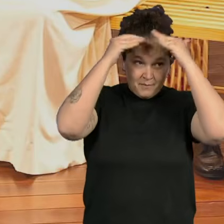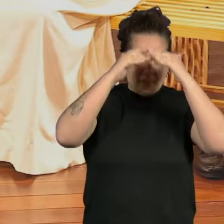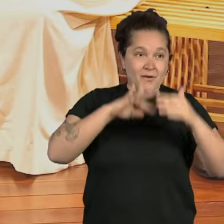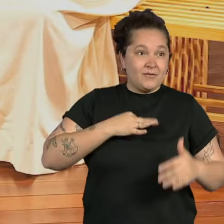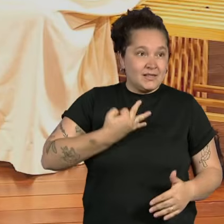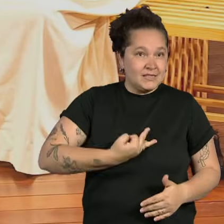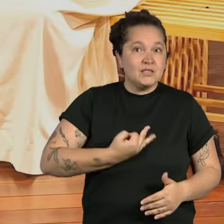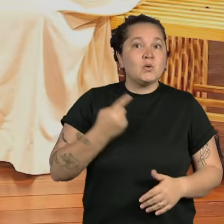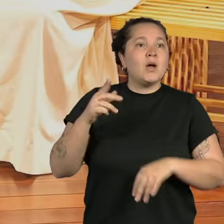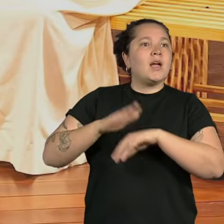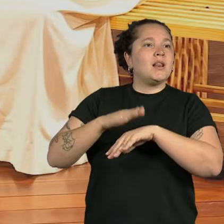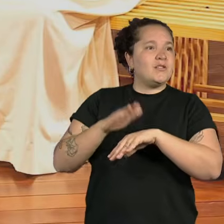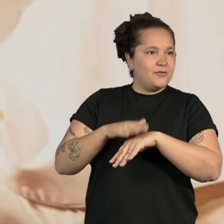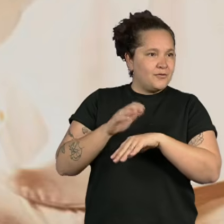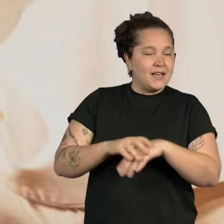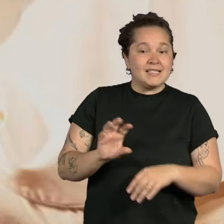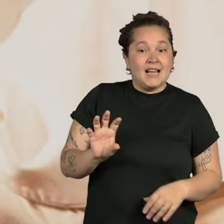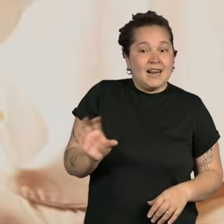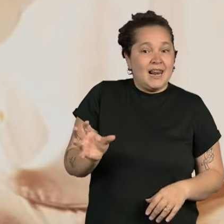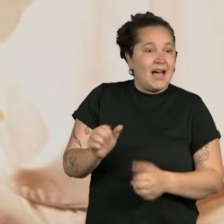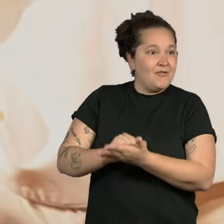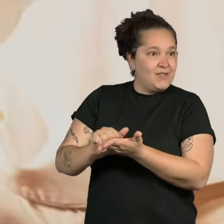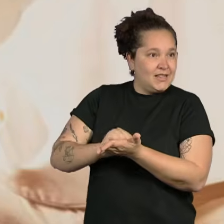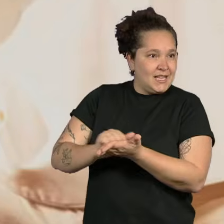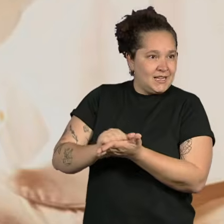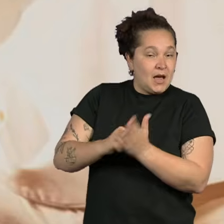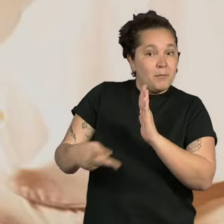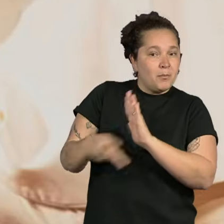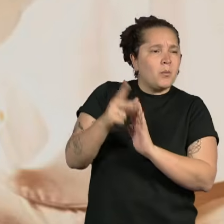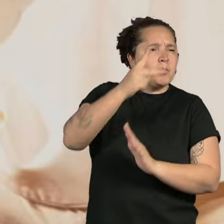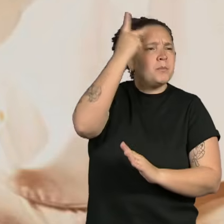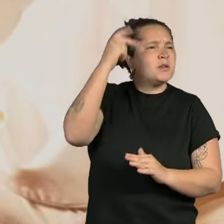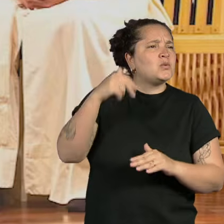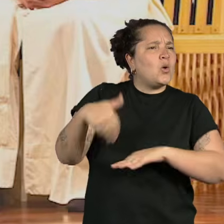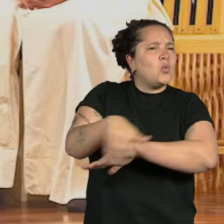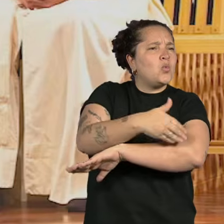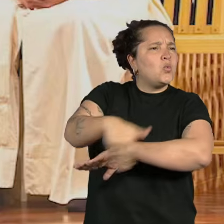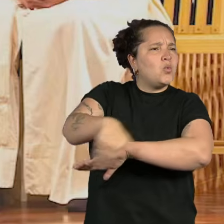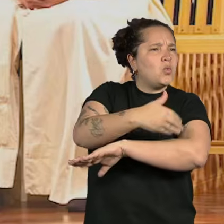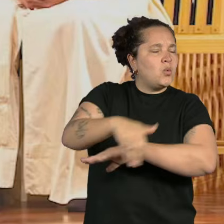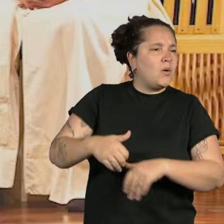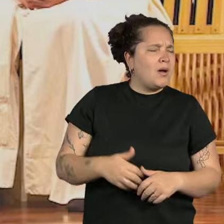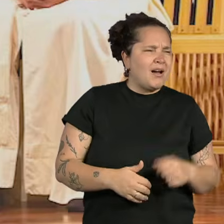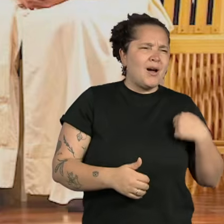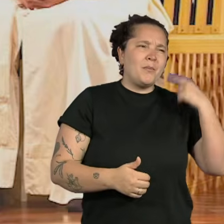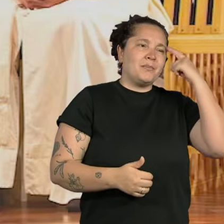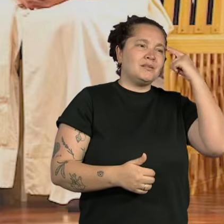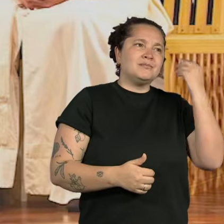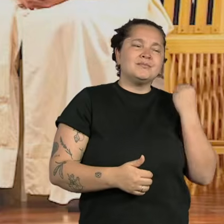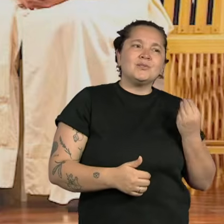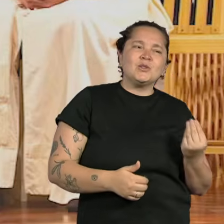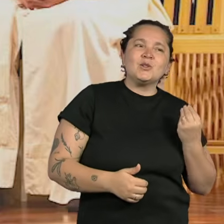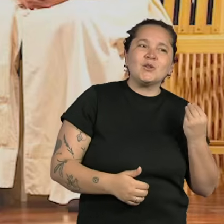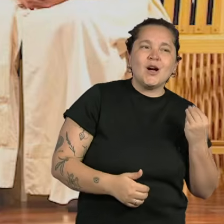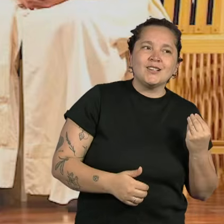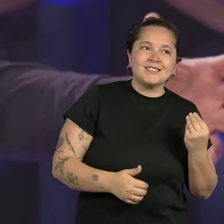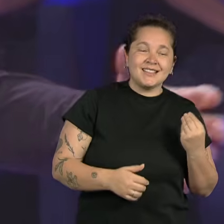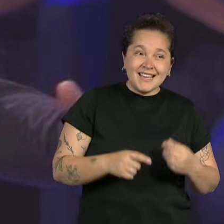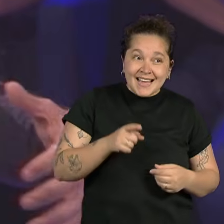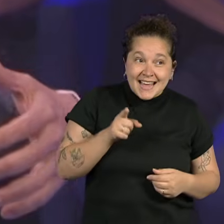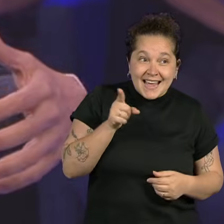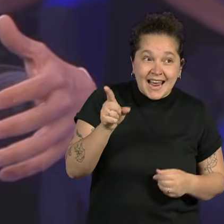uma lavanderia para a população em situação de rua no Vaticano. Sim. Eu falei assim, cara, como é que um Papa pensa nisso? Né? Porque uma coisa é